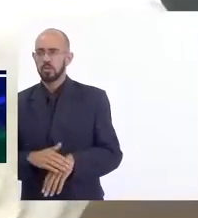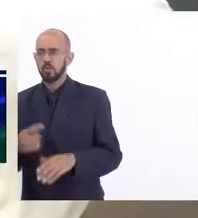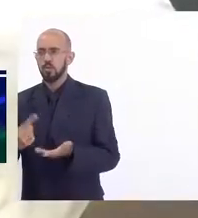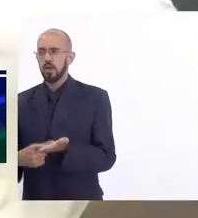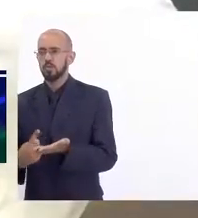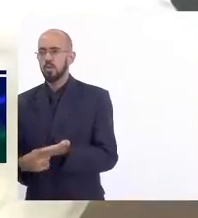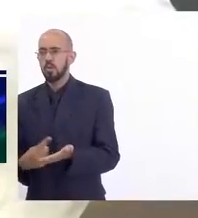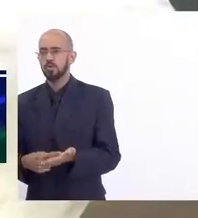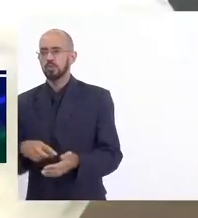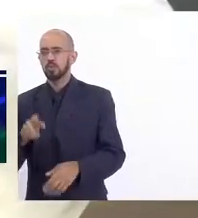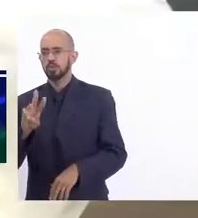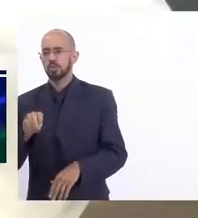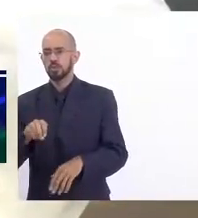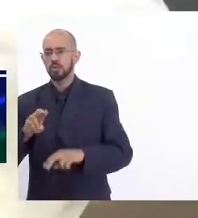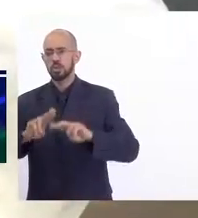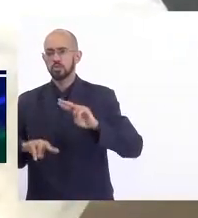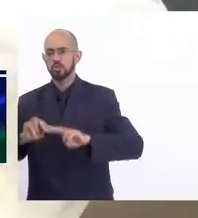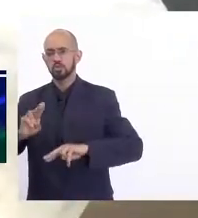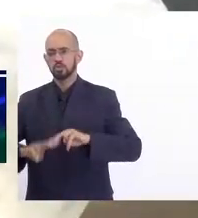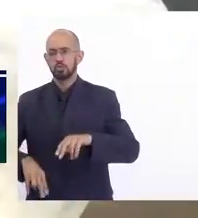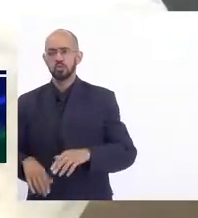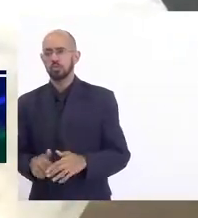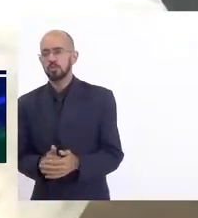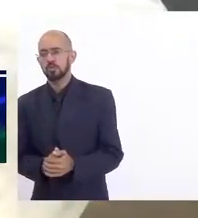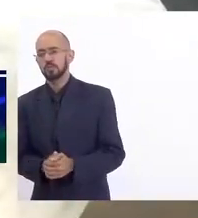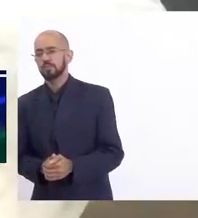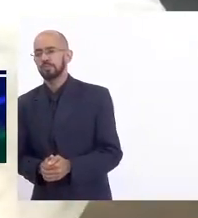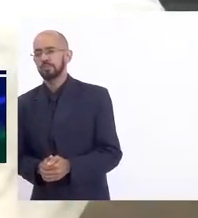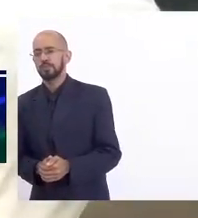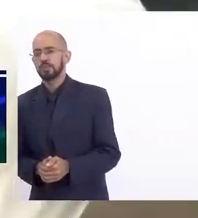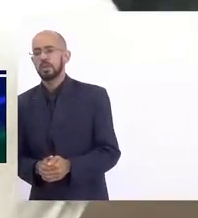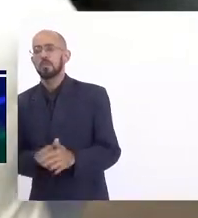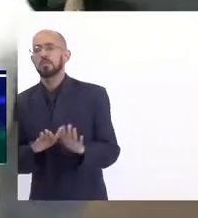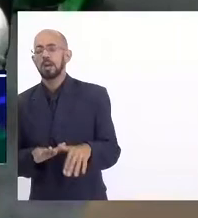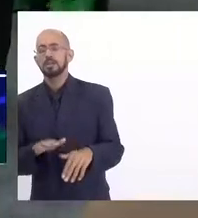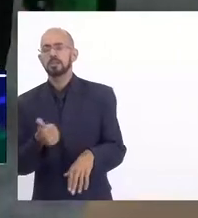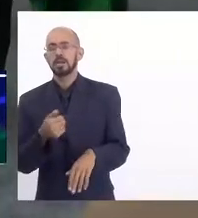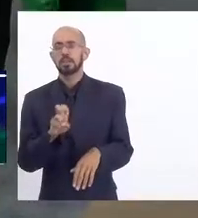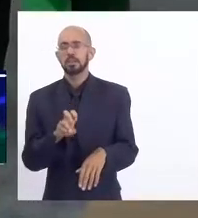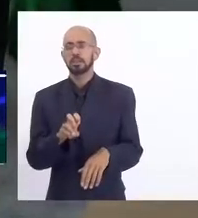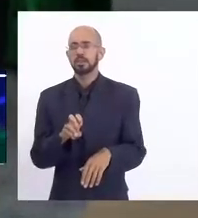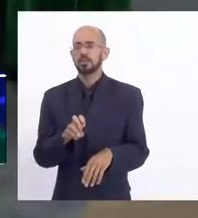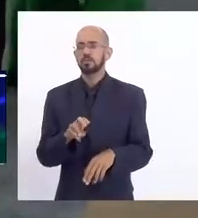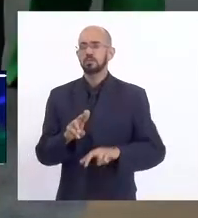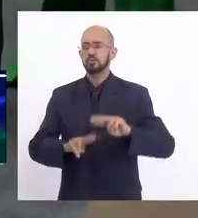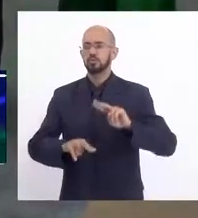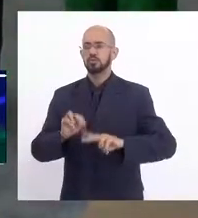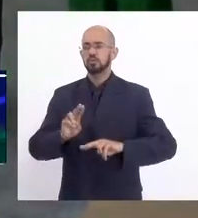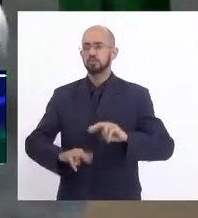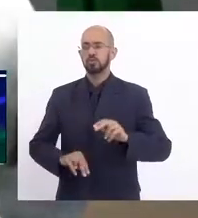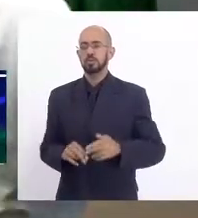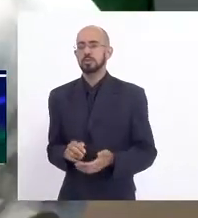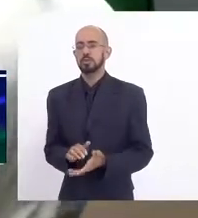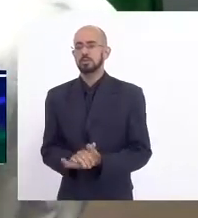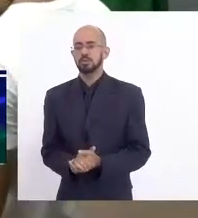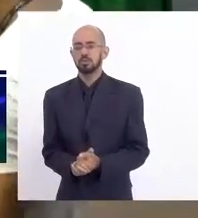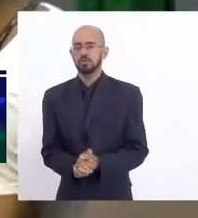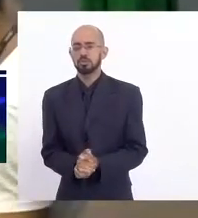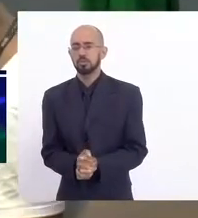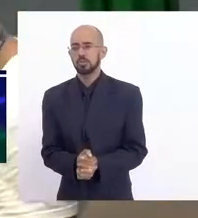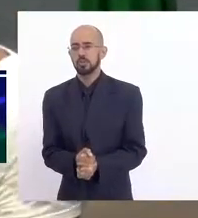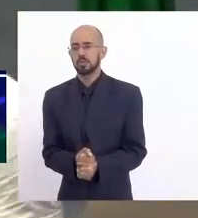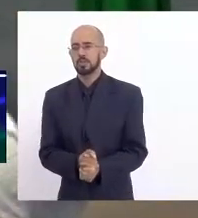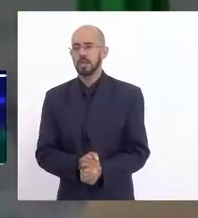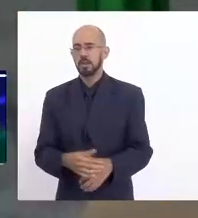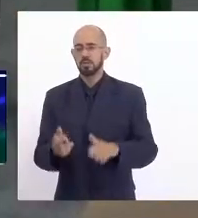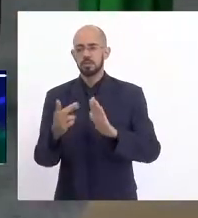deputado Valdeque, foi 30 de junho. Isso. Sendo que em 15 de junho tem que chegar o relatório detalhado... com a análise